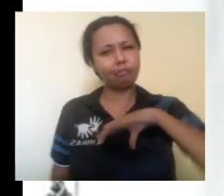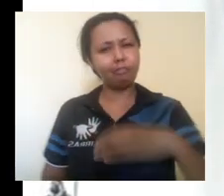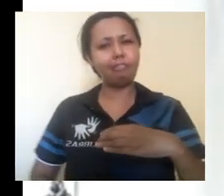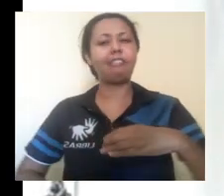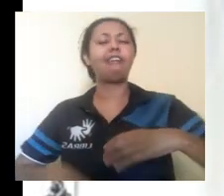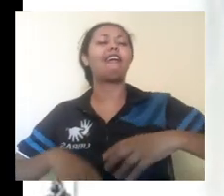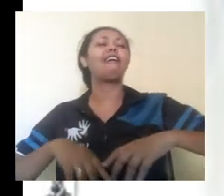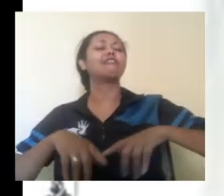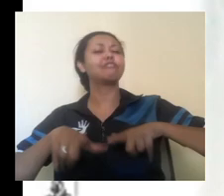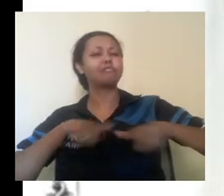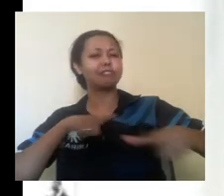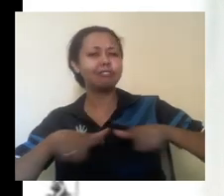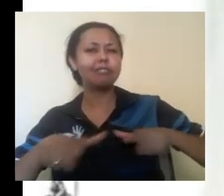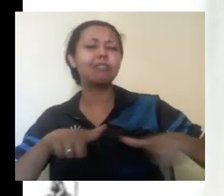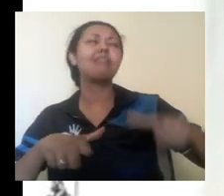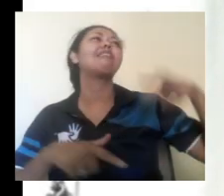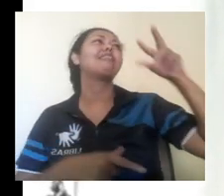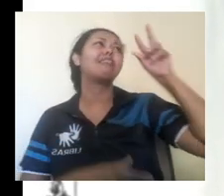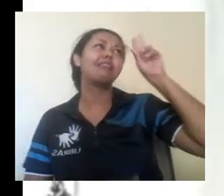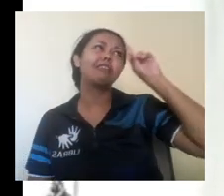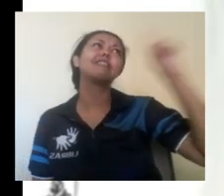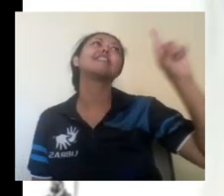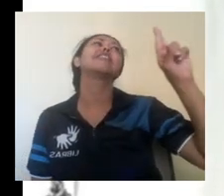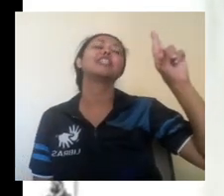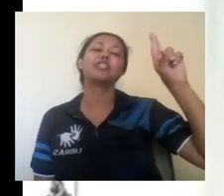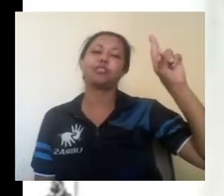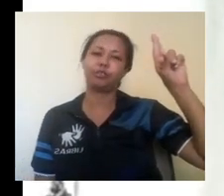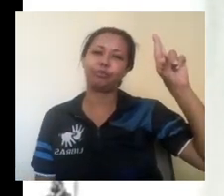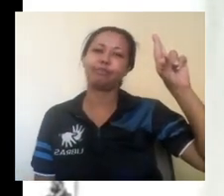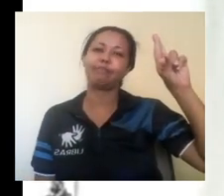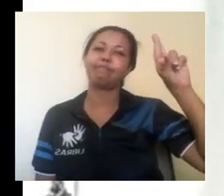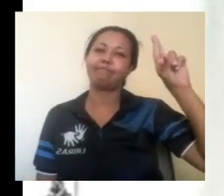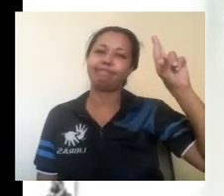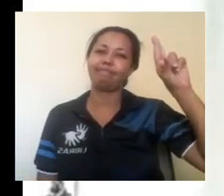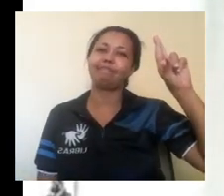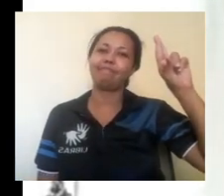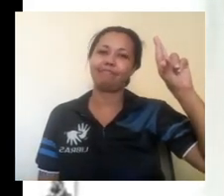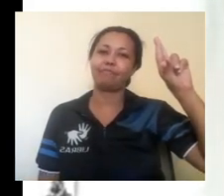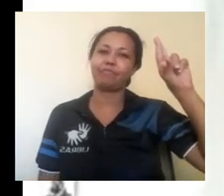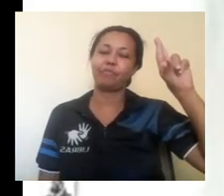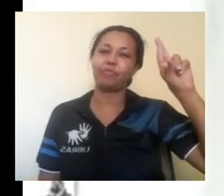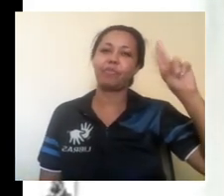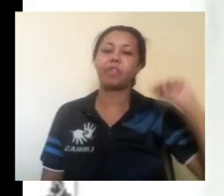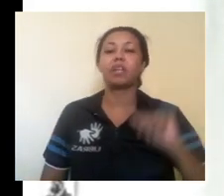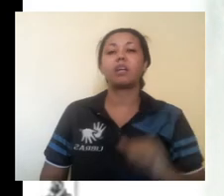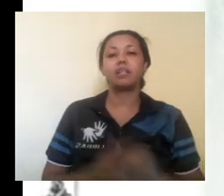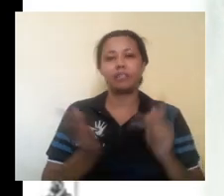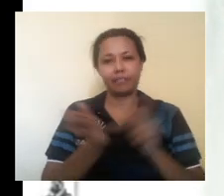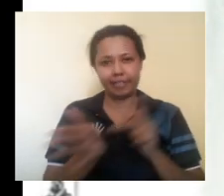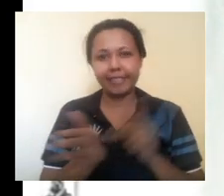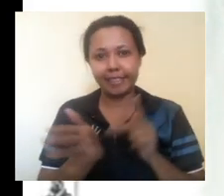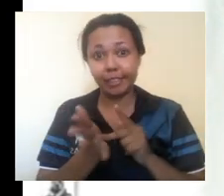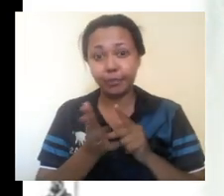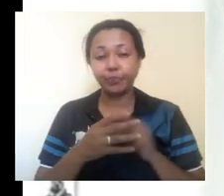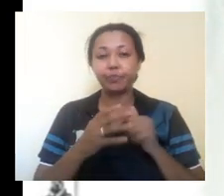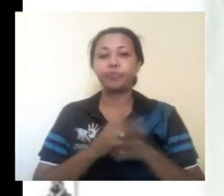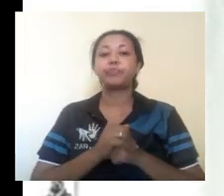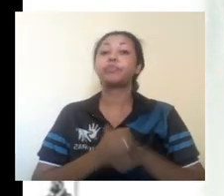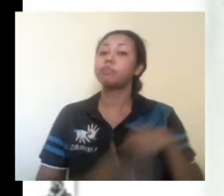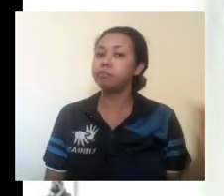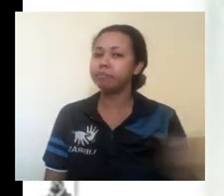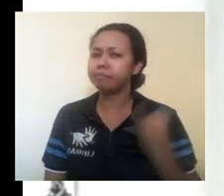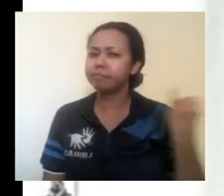E nós podemos servir a Deus em qualquer época de nossas vidas. É importante que a gente se coloque à disposição